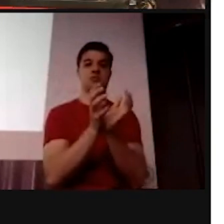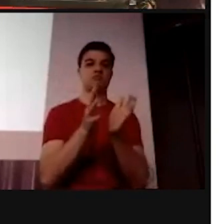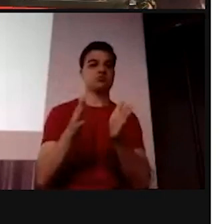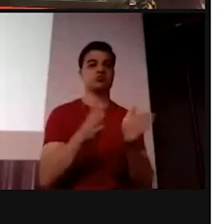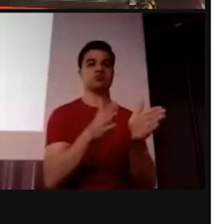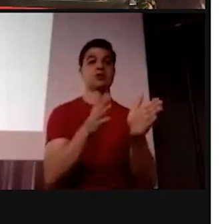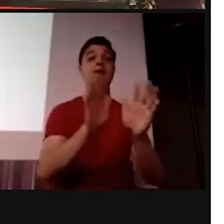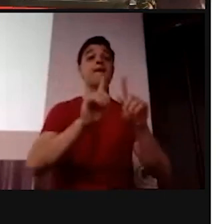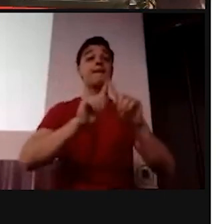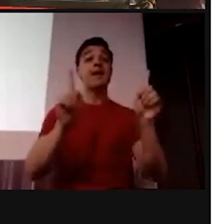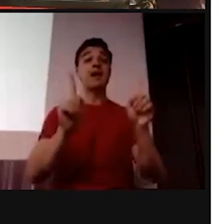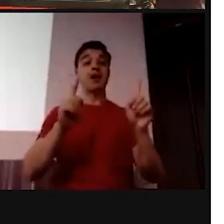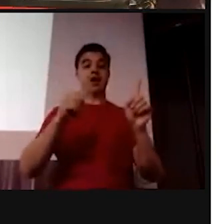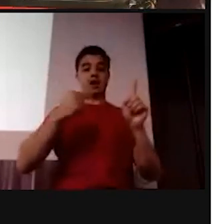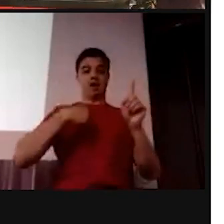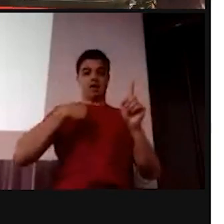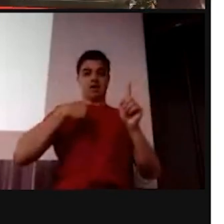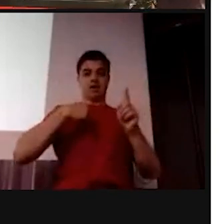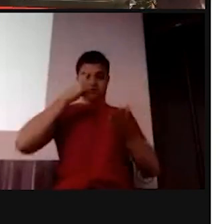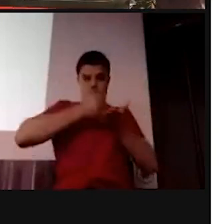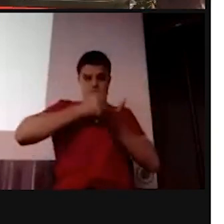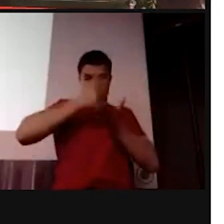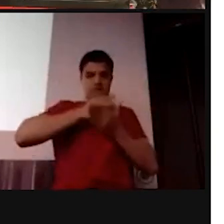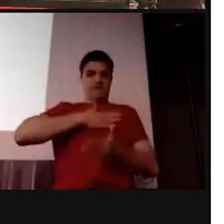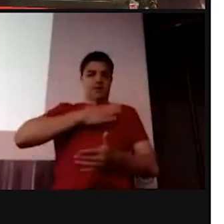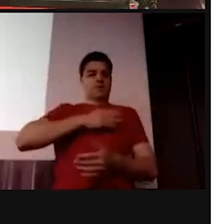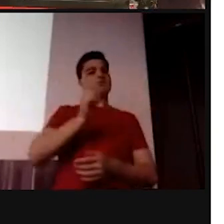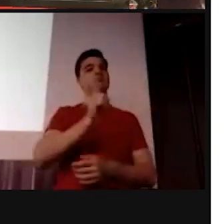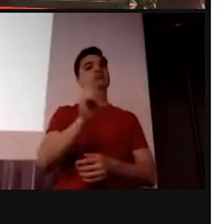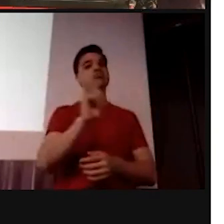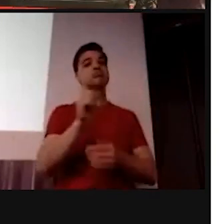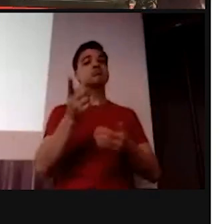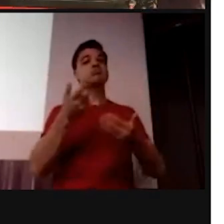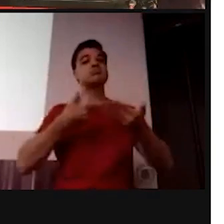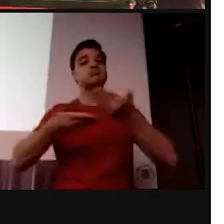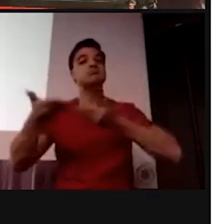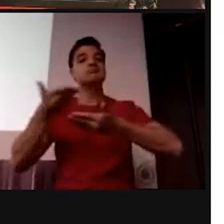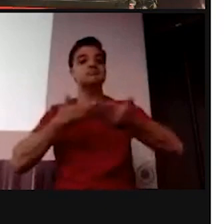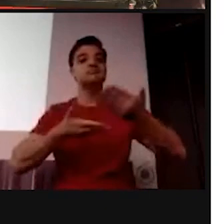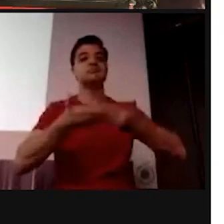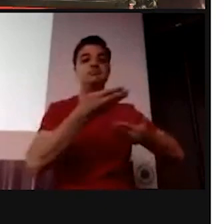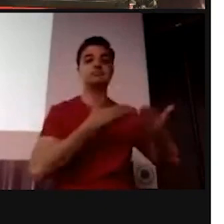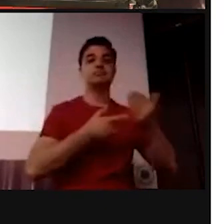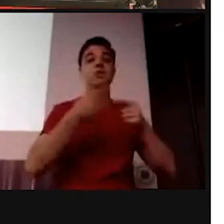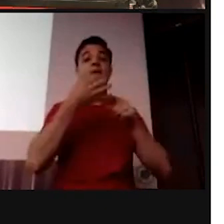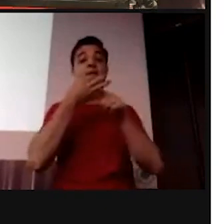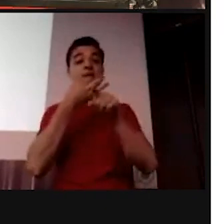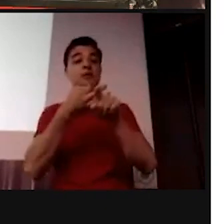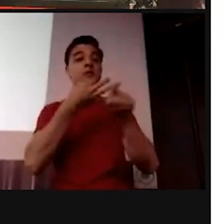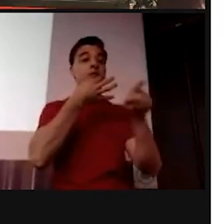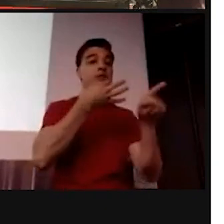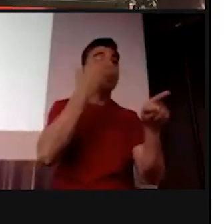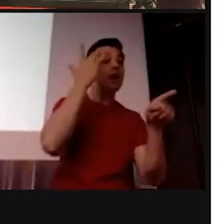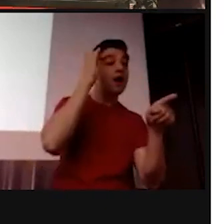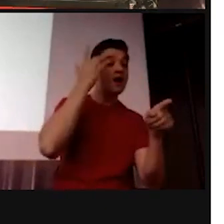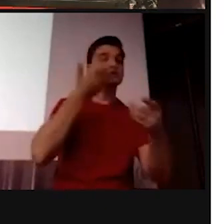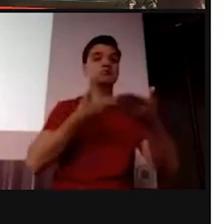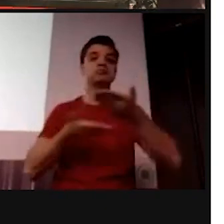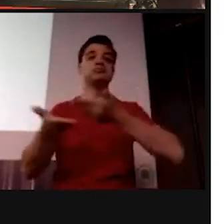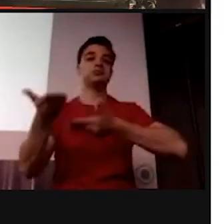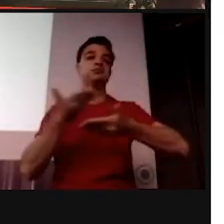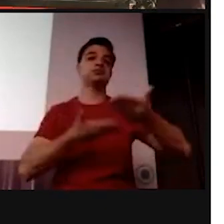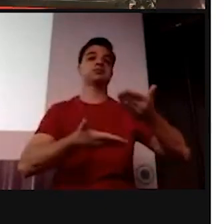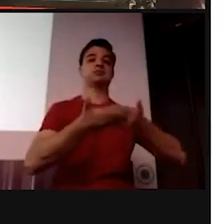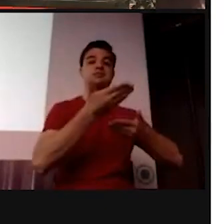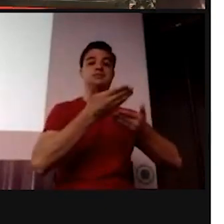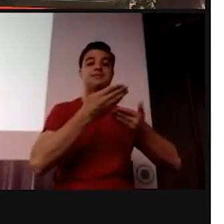né? A gente pode pensar qual é a melhor forma de fazer, de que jeito, né? Ao invés do líder dizer e ficar